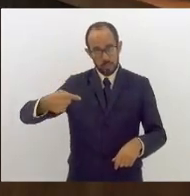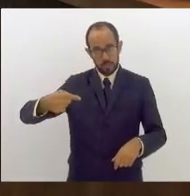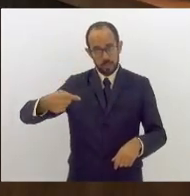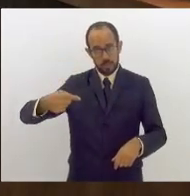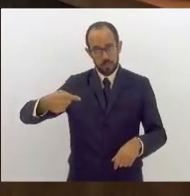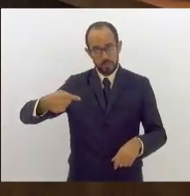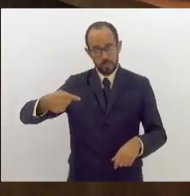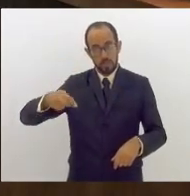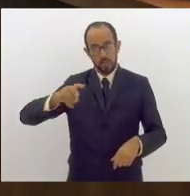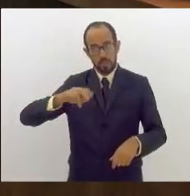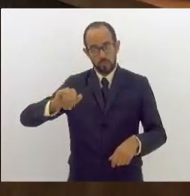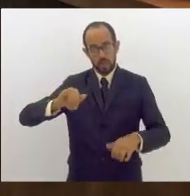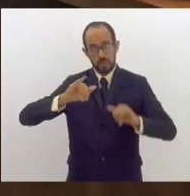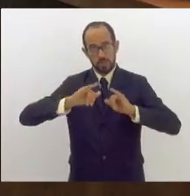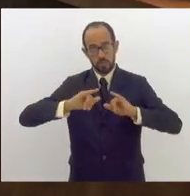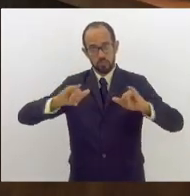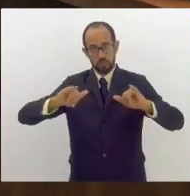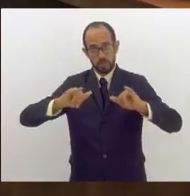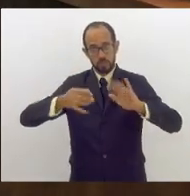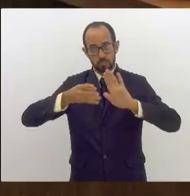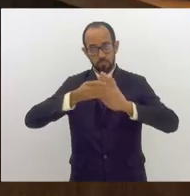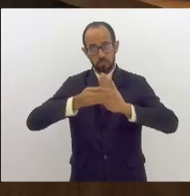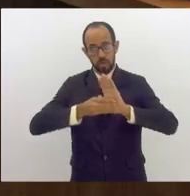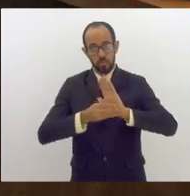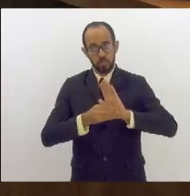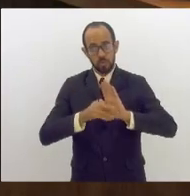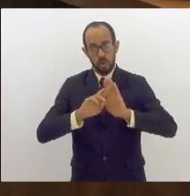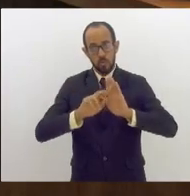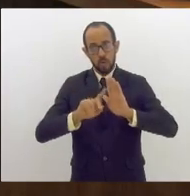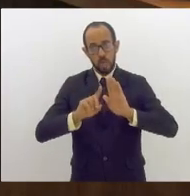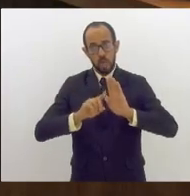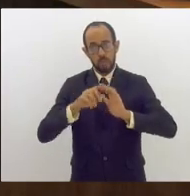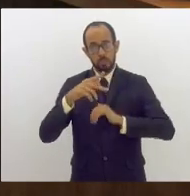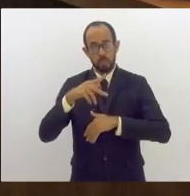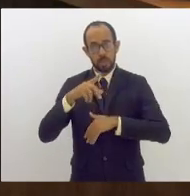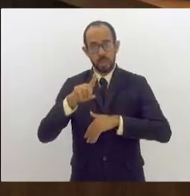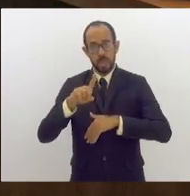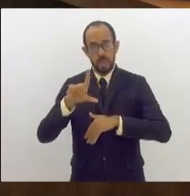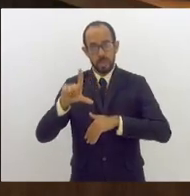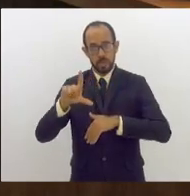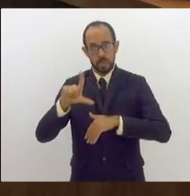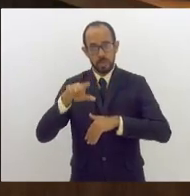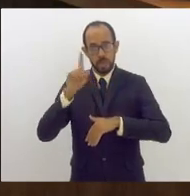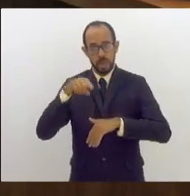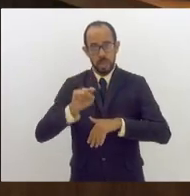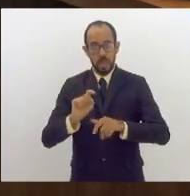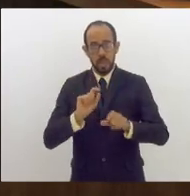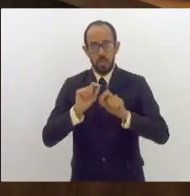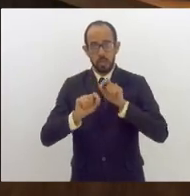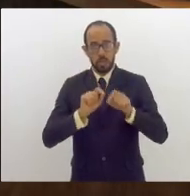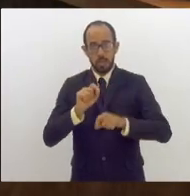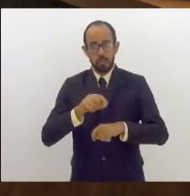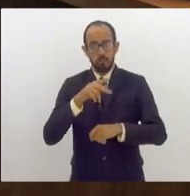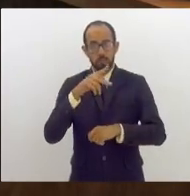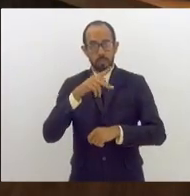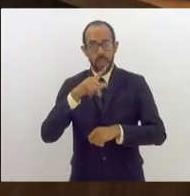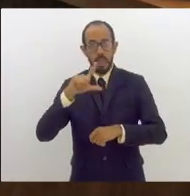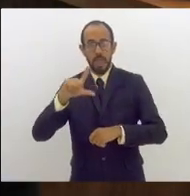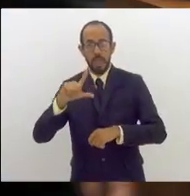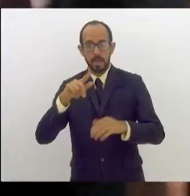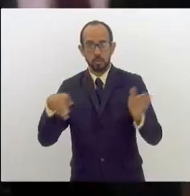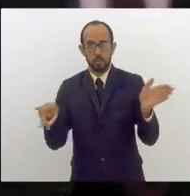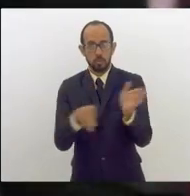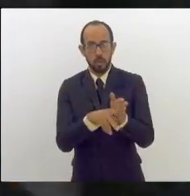virá a pauta não é mais o pdl que saiu de pauta que verá é o PL do